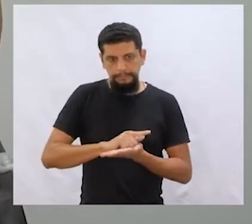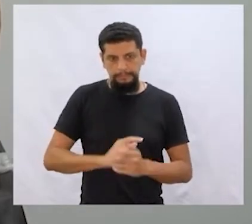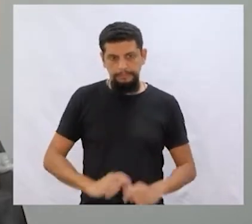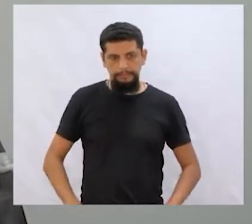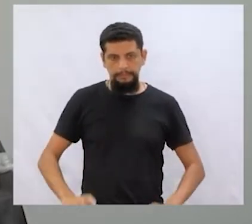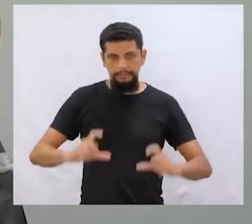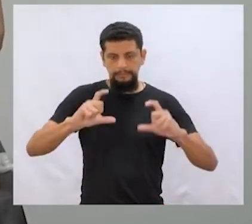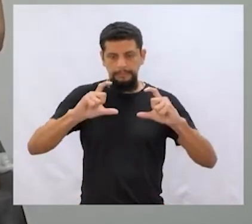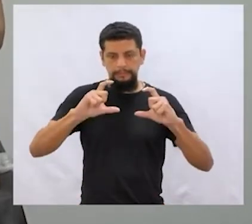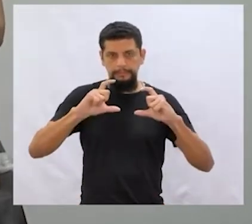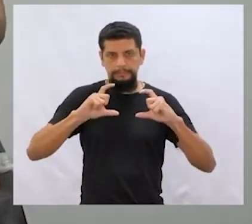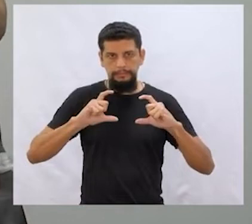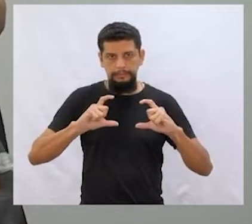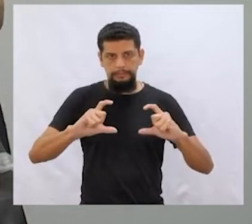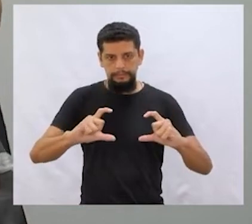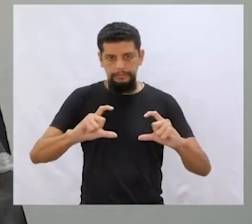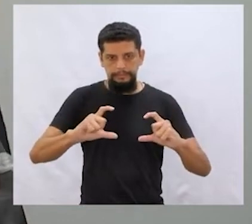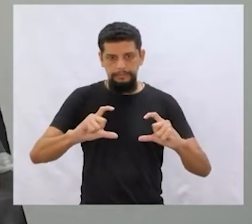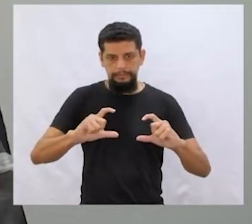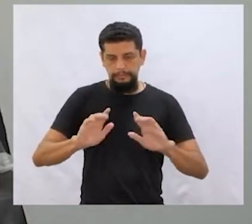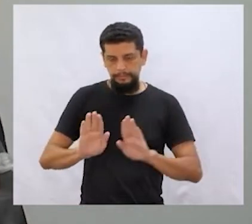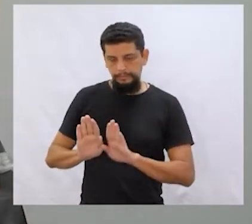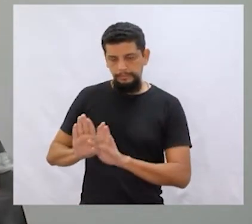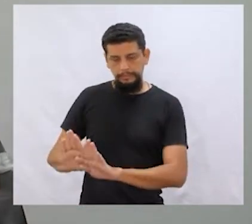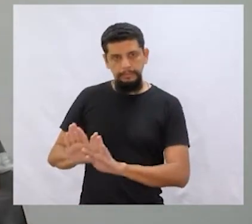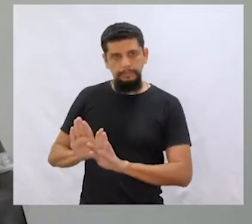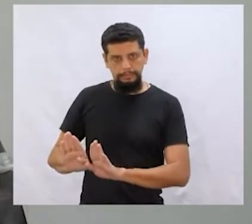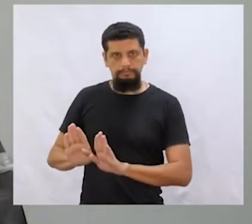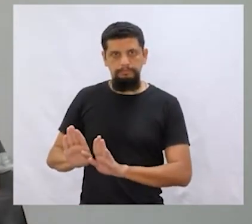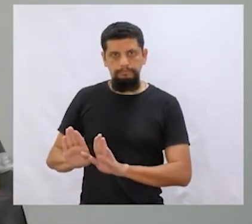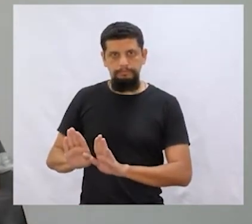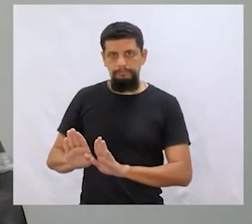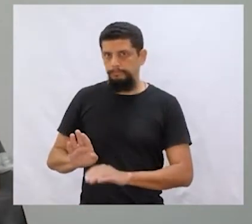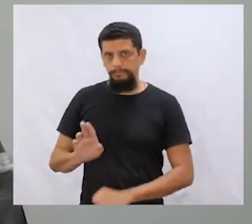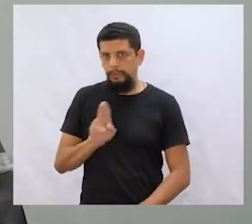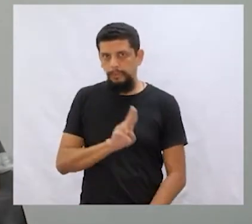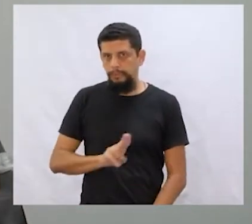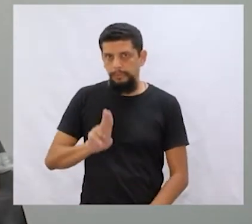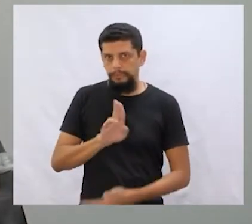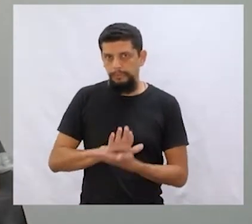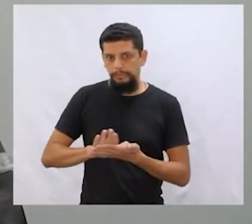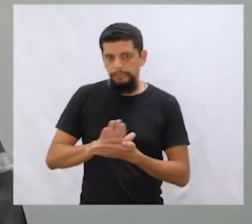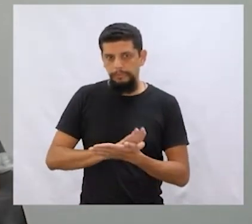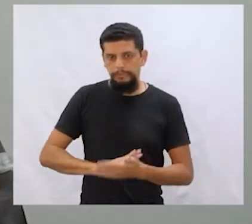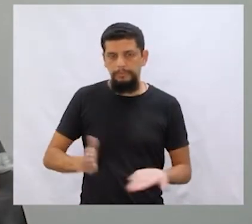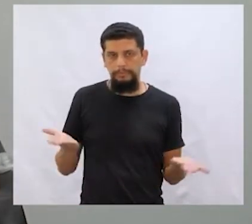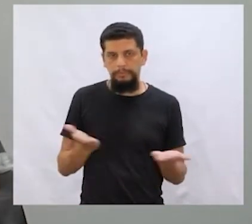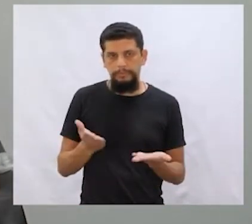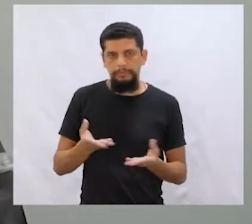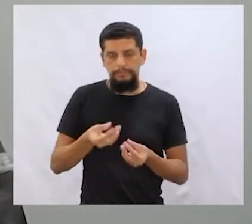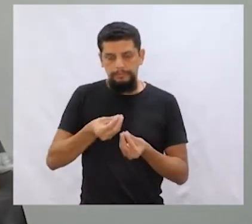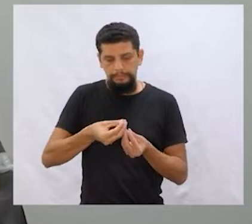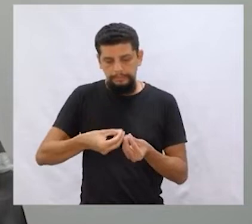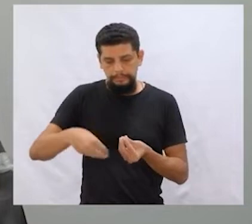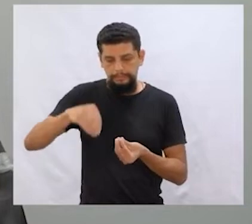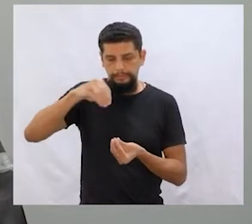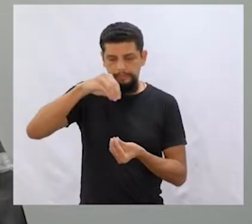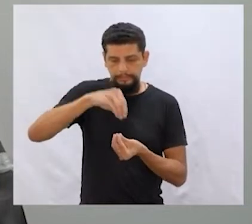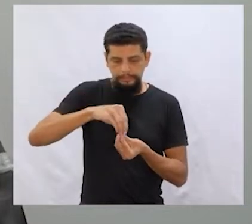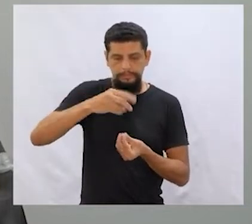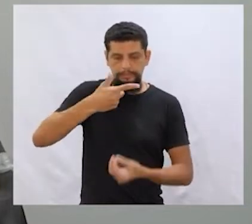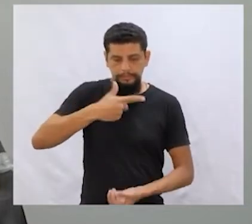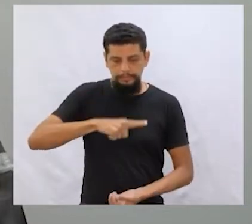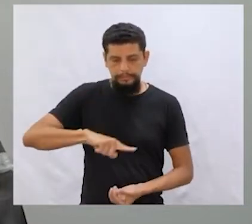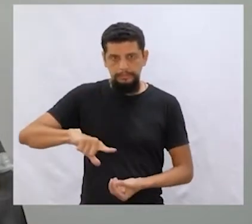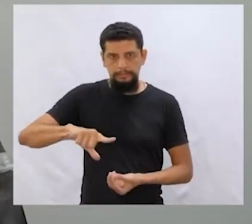Um pedaço, ou outro pedaço, nós vamos deixar lá de lado também. Nós não vamos utilizar dessa vez. E agora, nós vamos dobrar